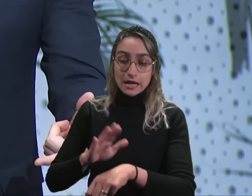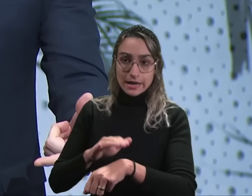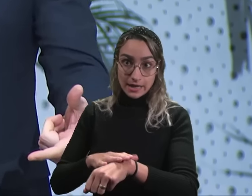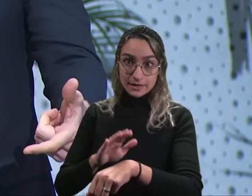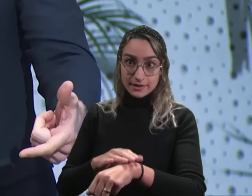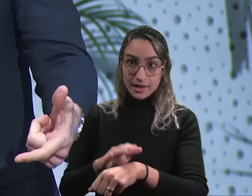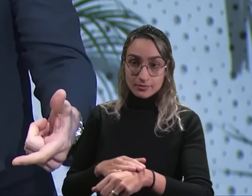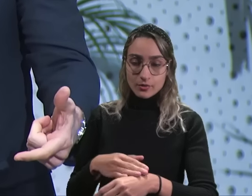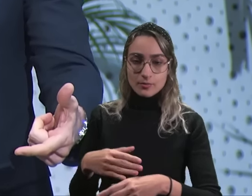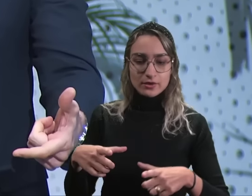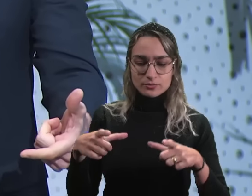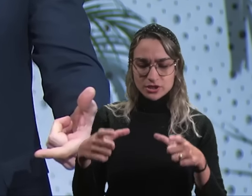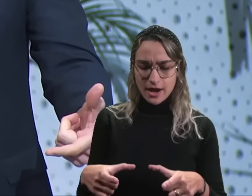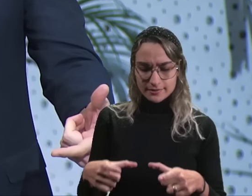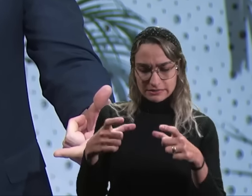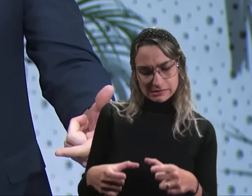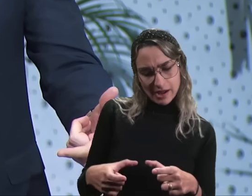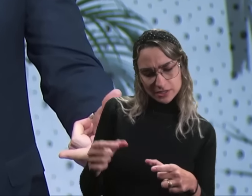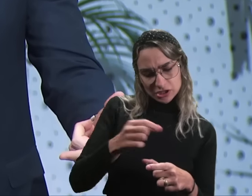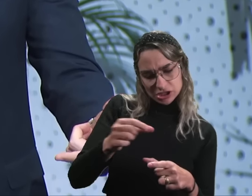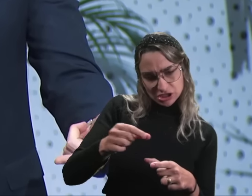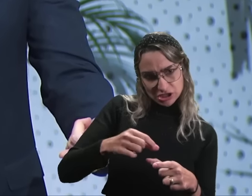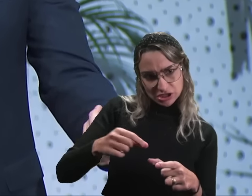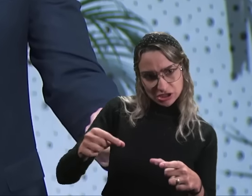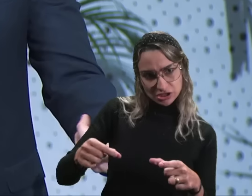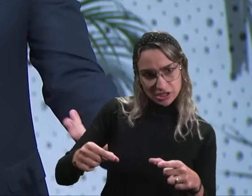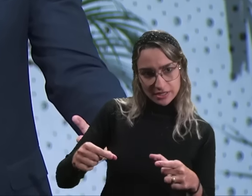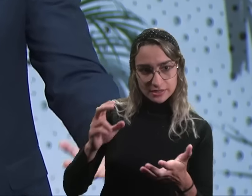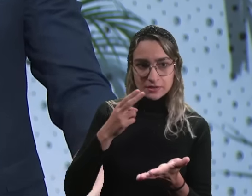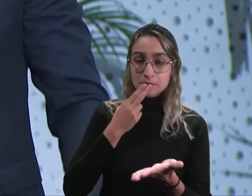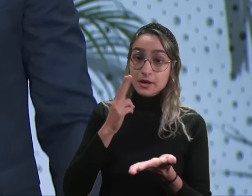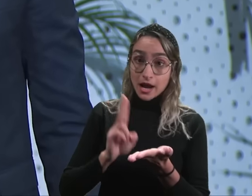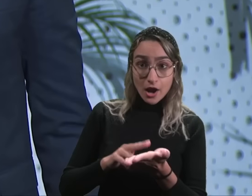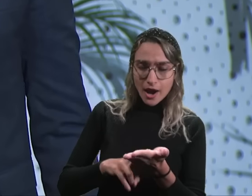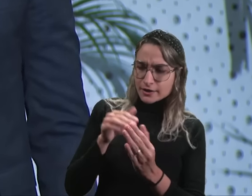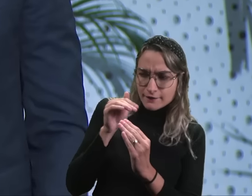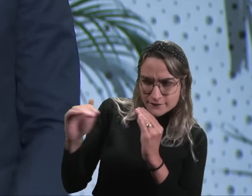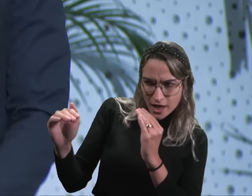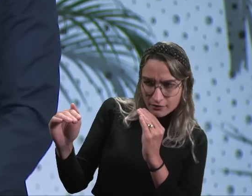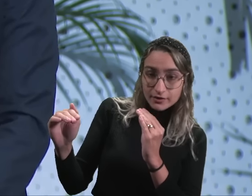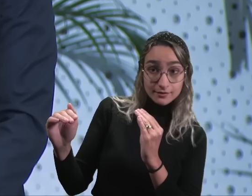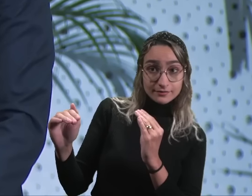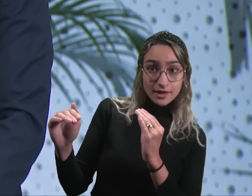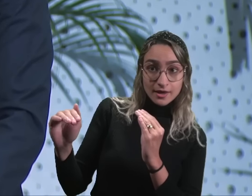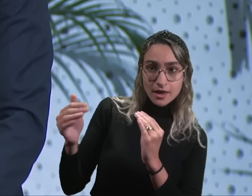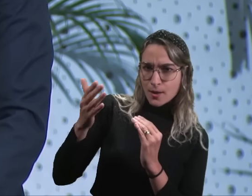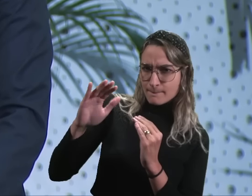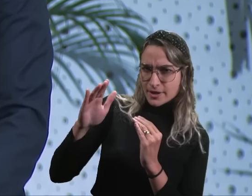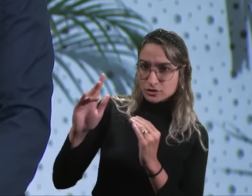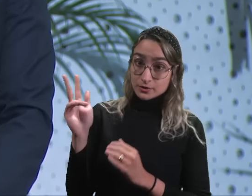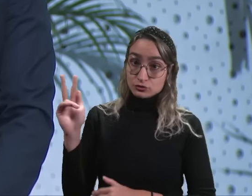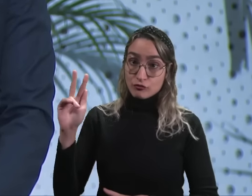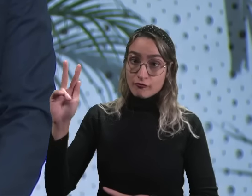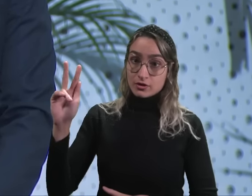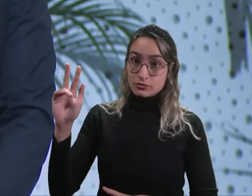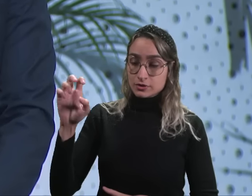para pagar lá ou pagar aqui e ele disse assim eu não vou poder levar eu não tenho C centavos foi